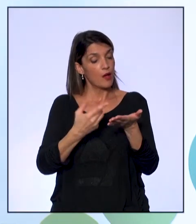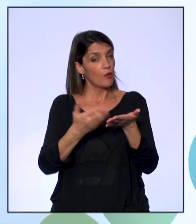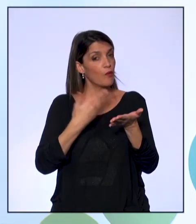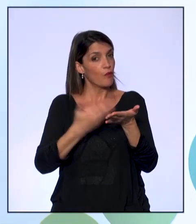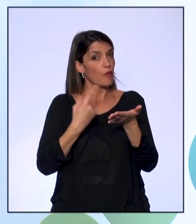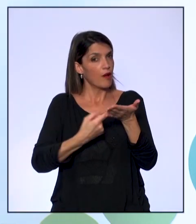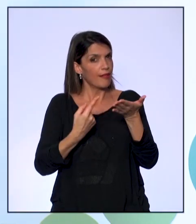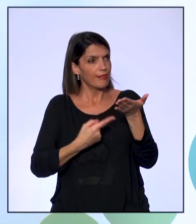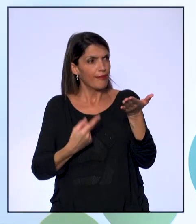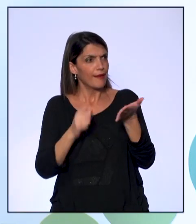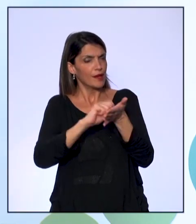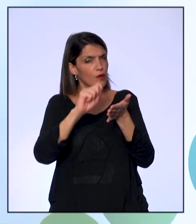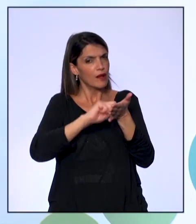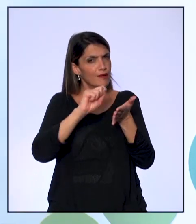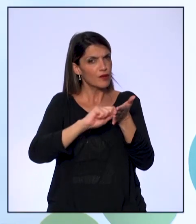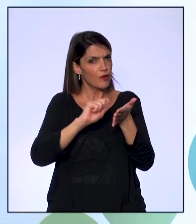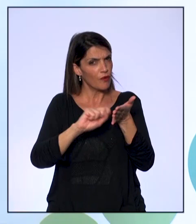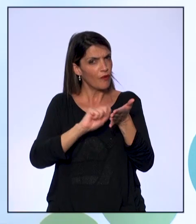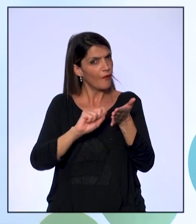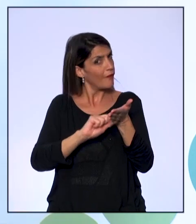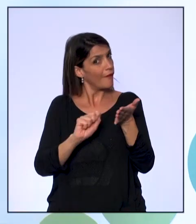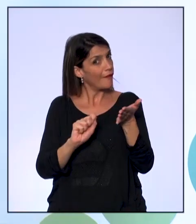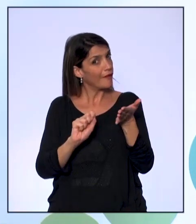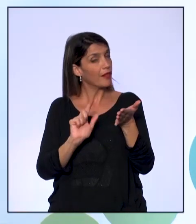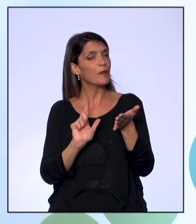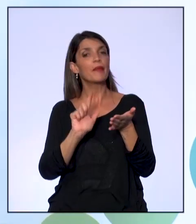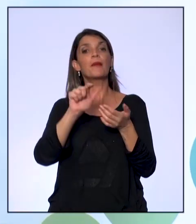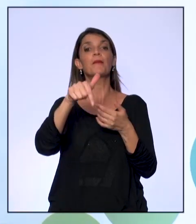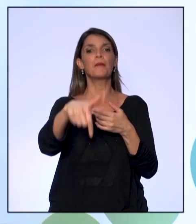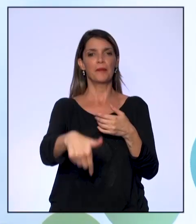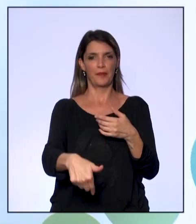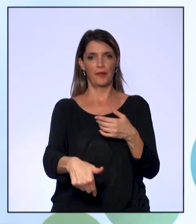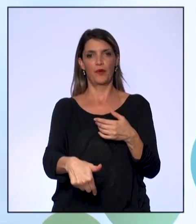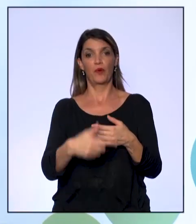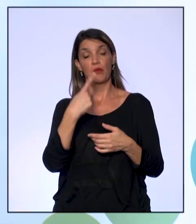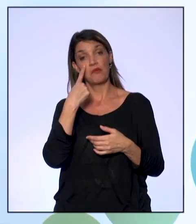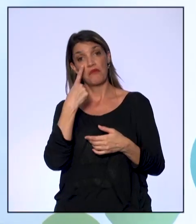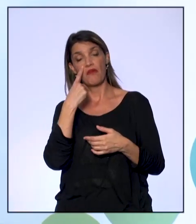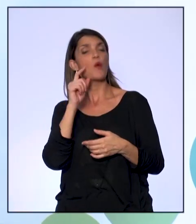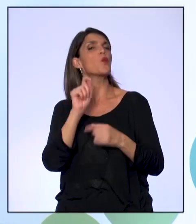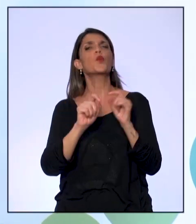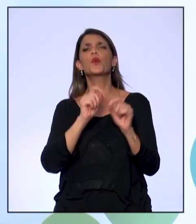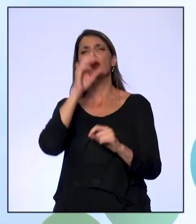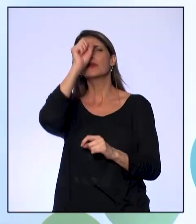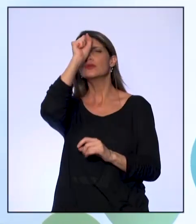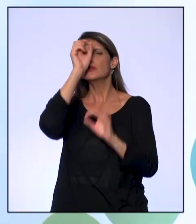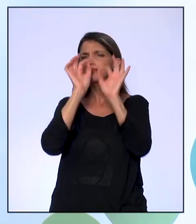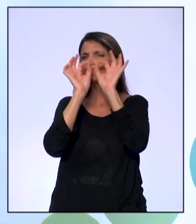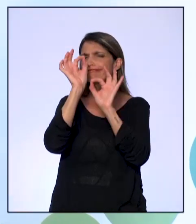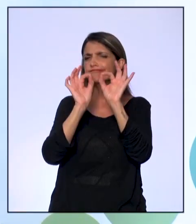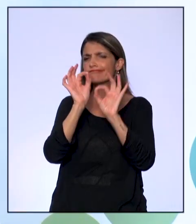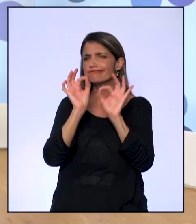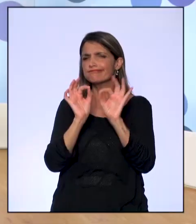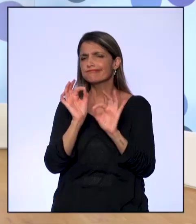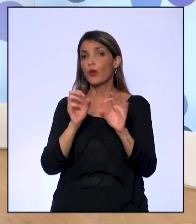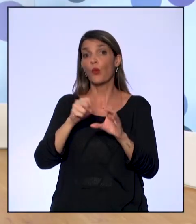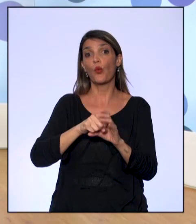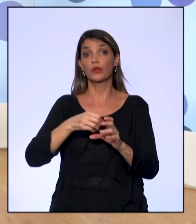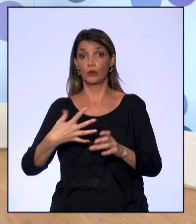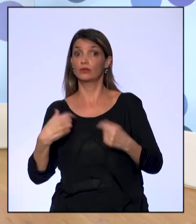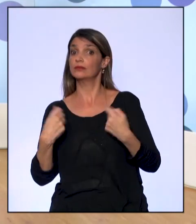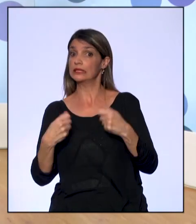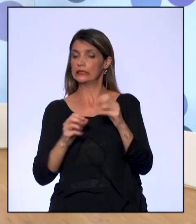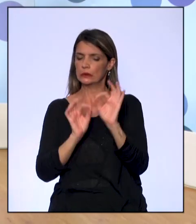né se aplicarem para depois no final da aula ver com o que foi aprendido de foi organizado o grande salto na sua conta e